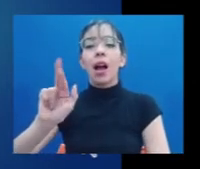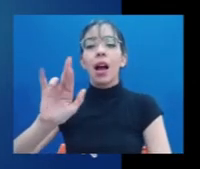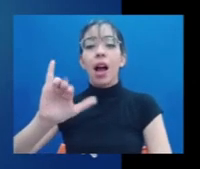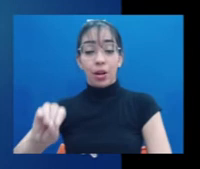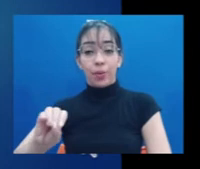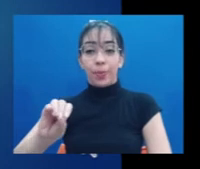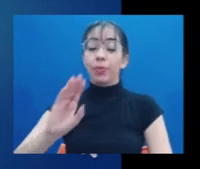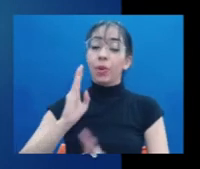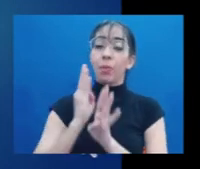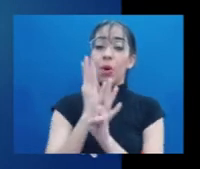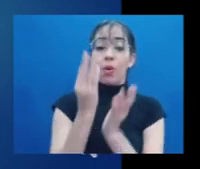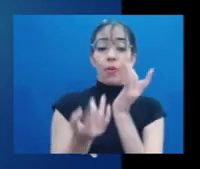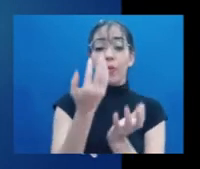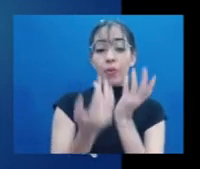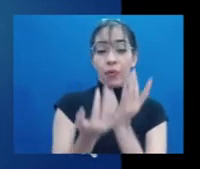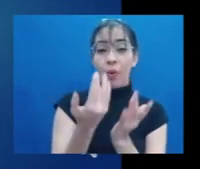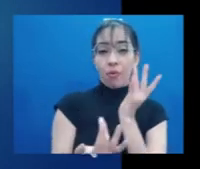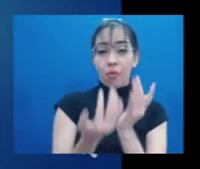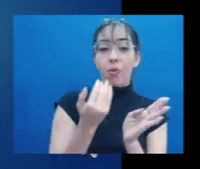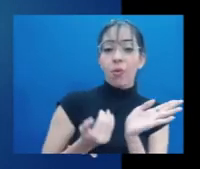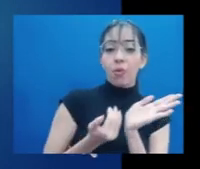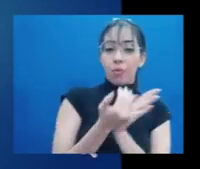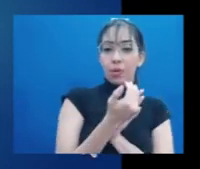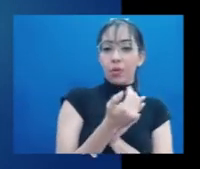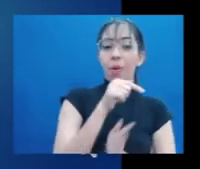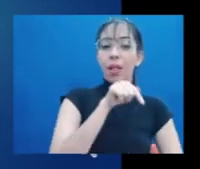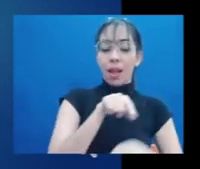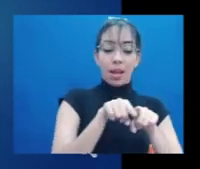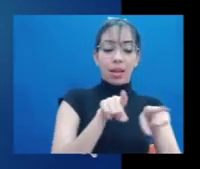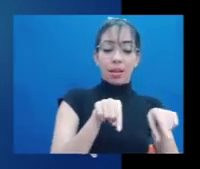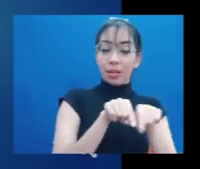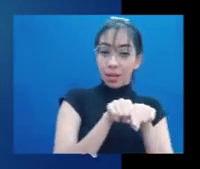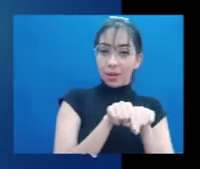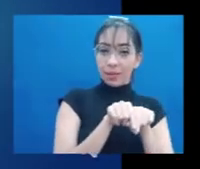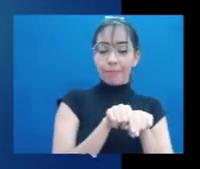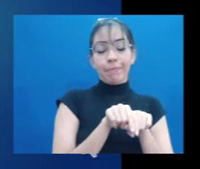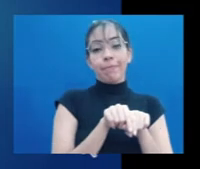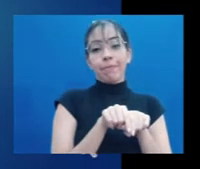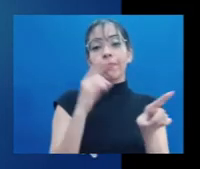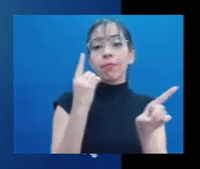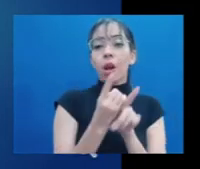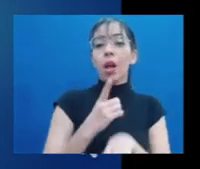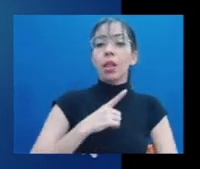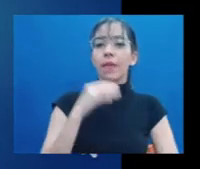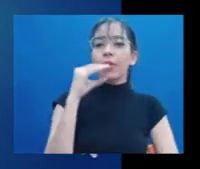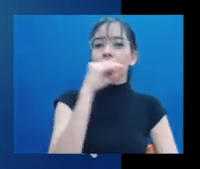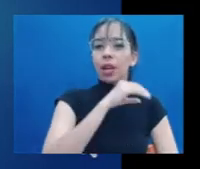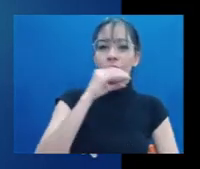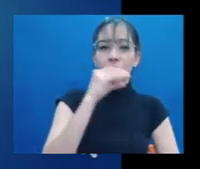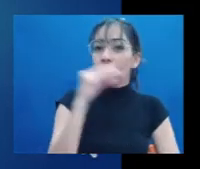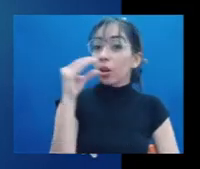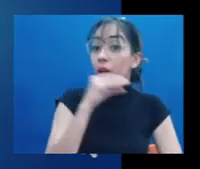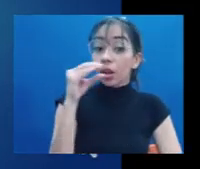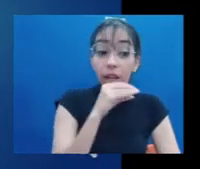terrário. Ele descartou a hipótese de curto-circuito. Então, o incêndio em questão teve início na sala do curador e nesse